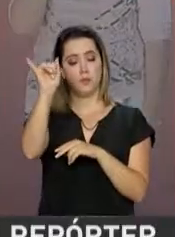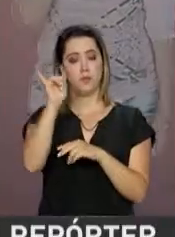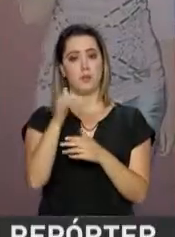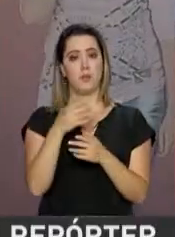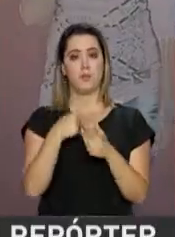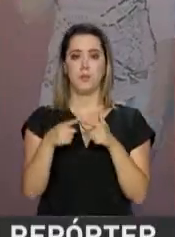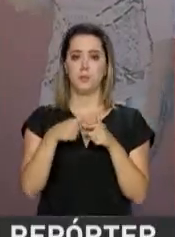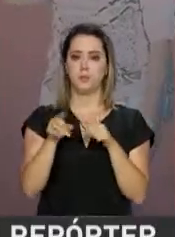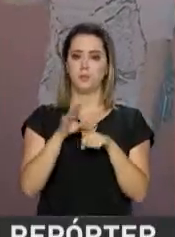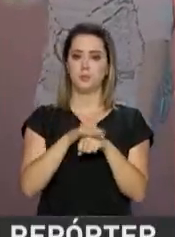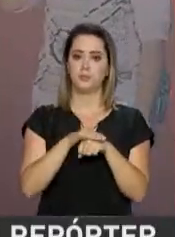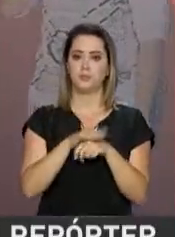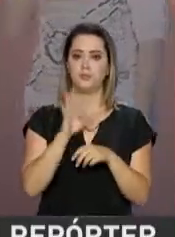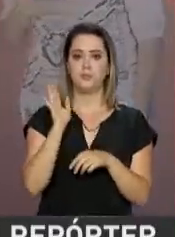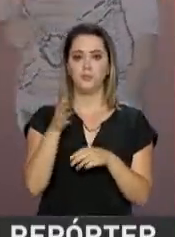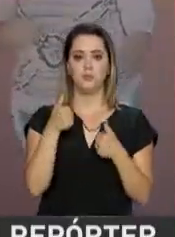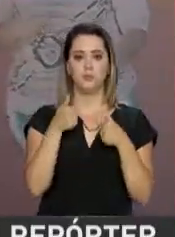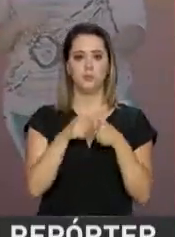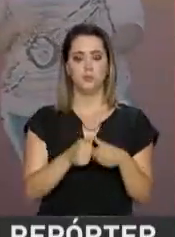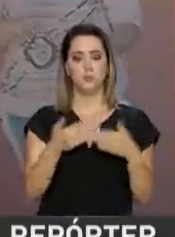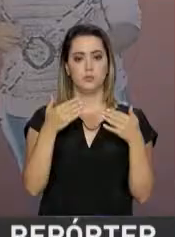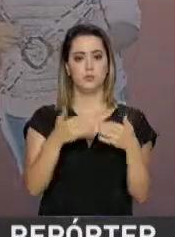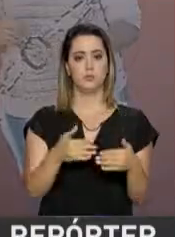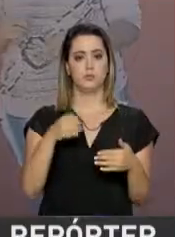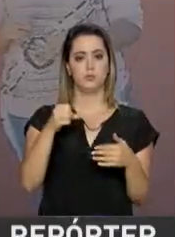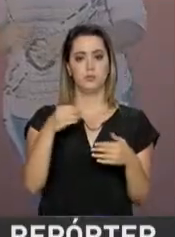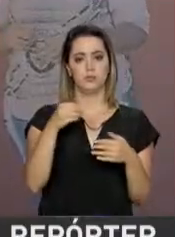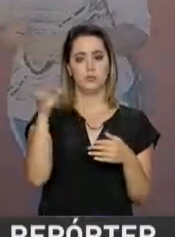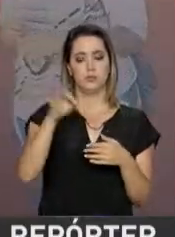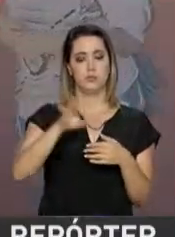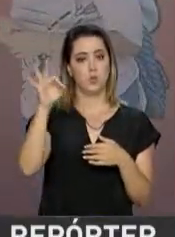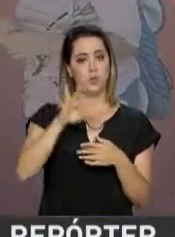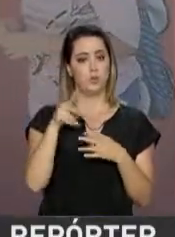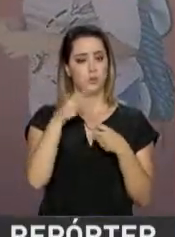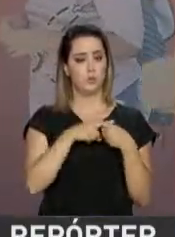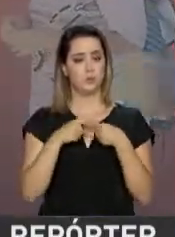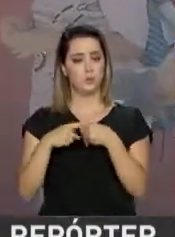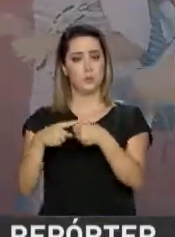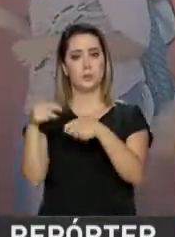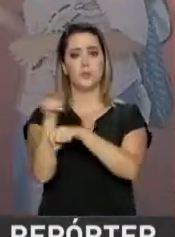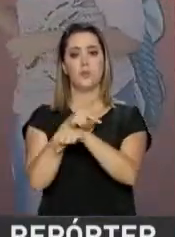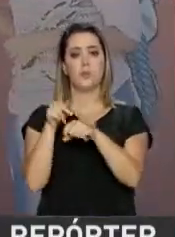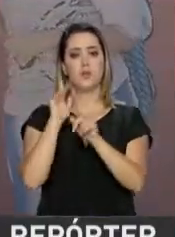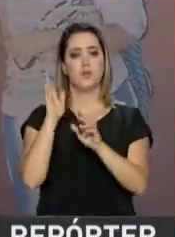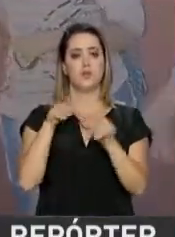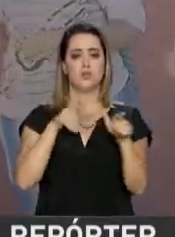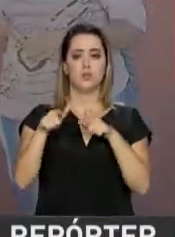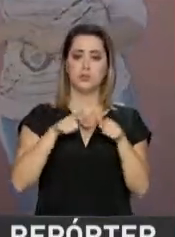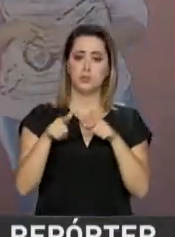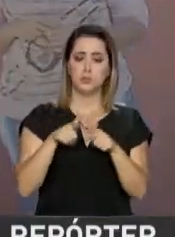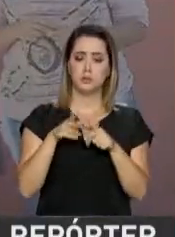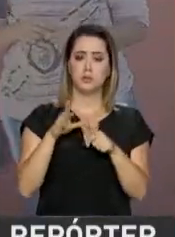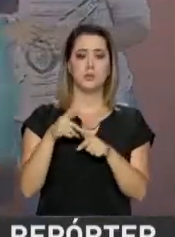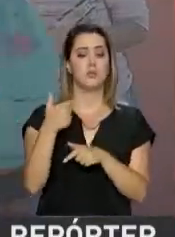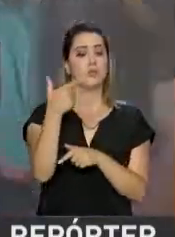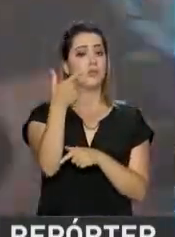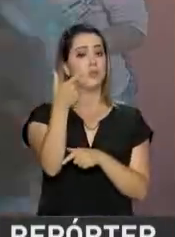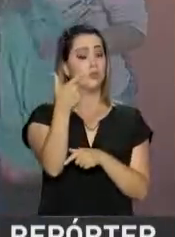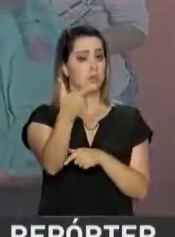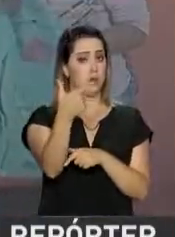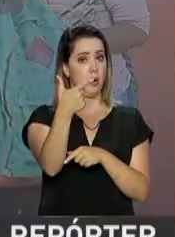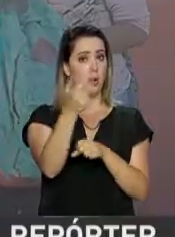pss já está presente em 90% dos municípios do país e já tem ações planejadas para dois anos